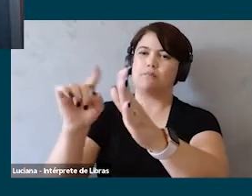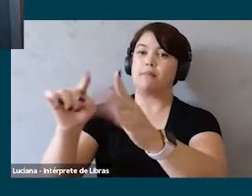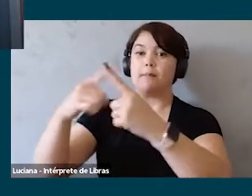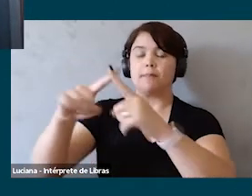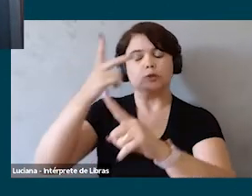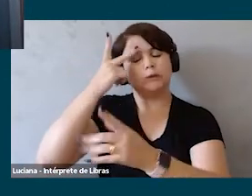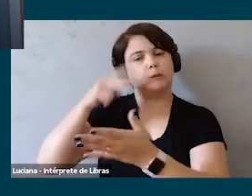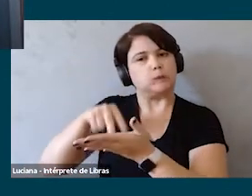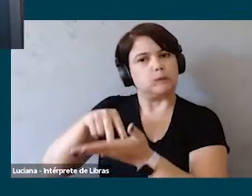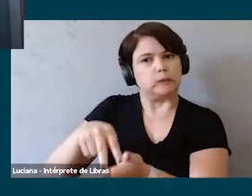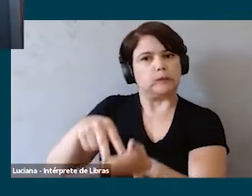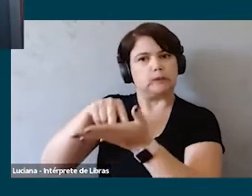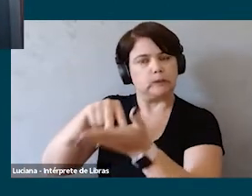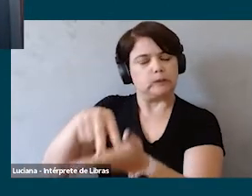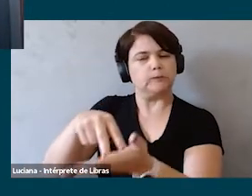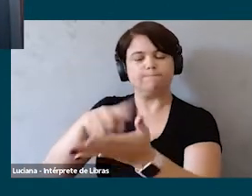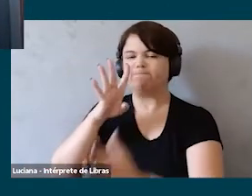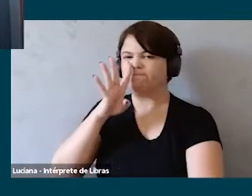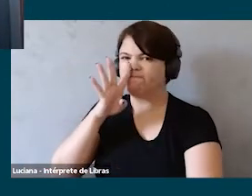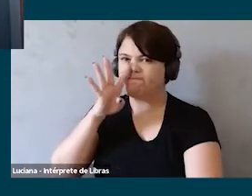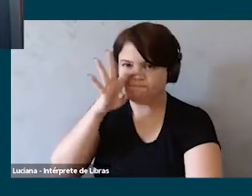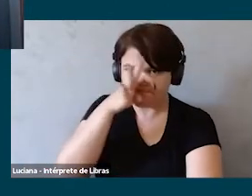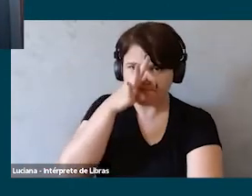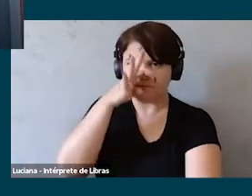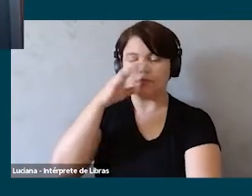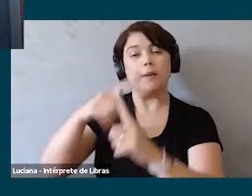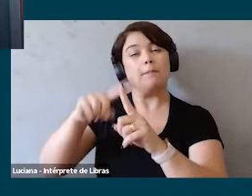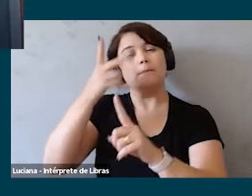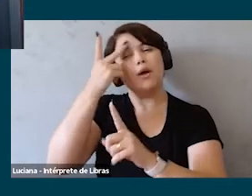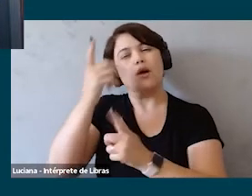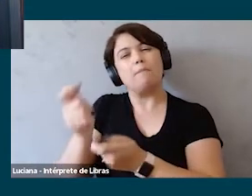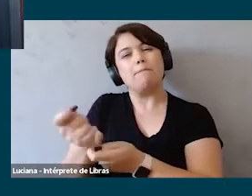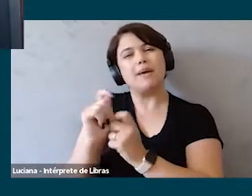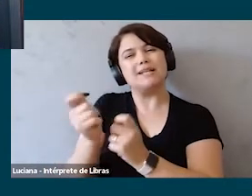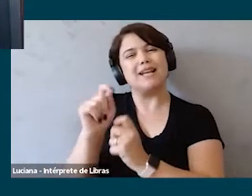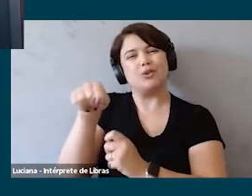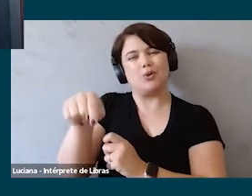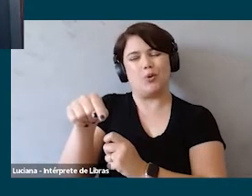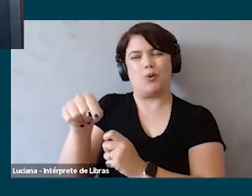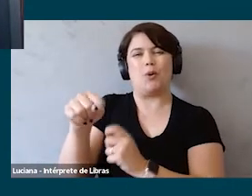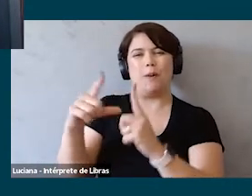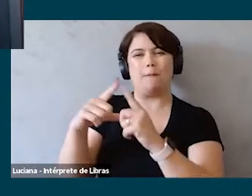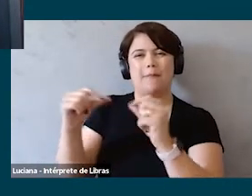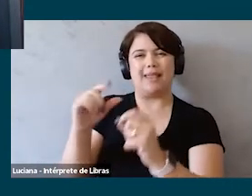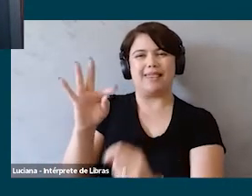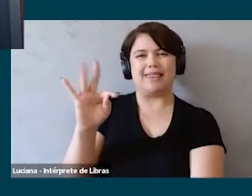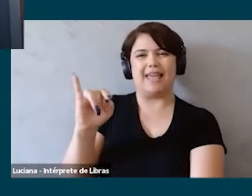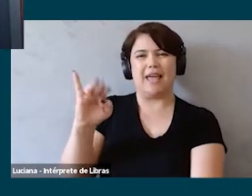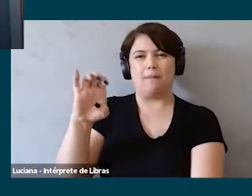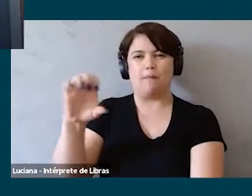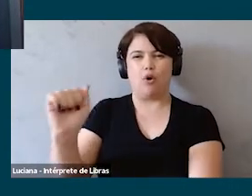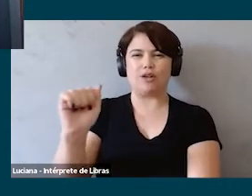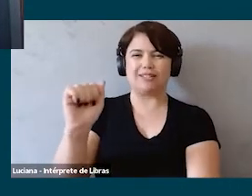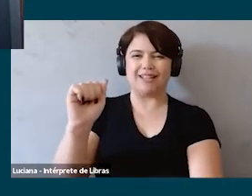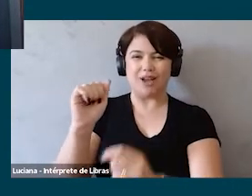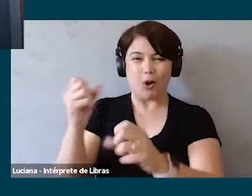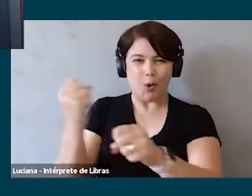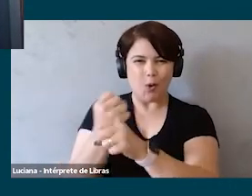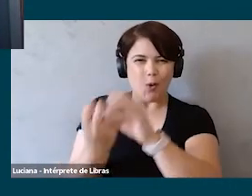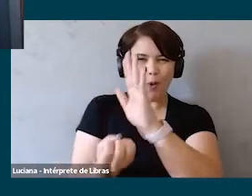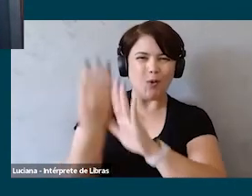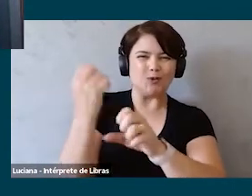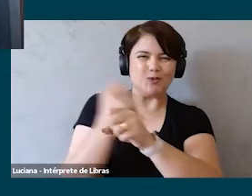enfrentou, o pessoal sempre resistiu. E pescadores de Brasília Teimosa, isso na época da construção de Brasília,